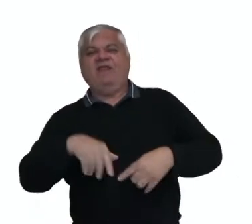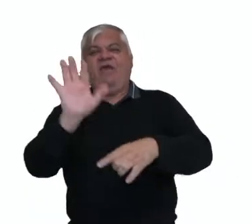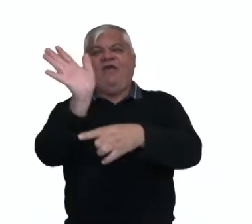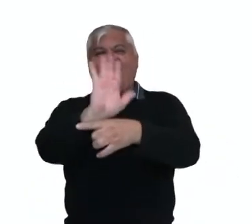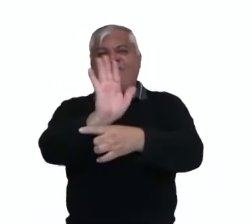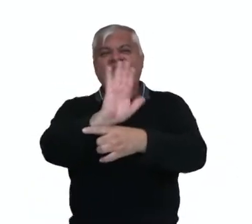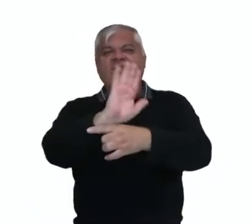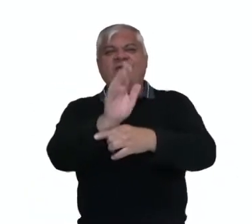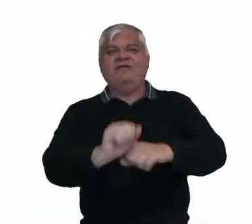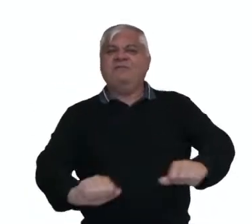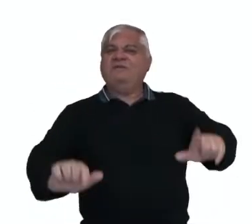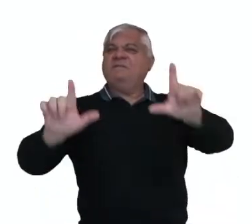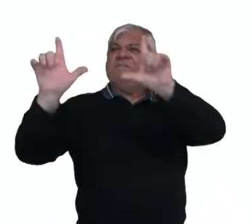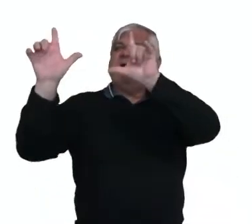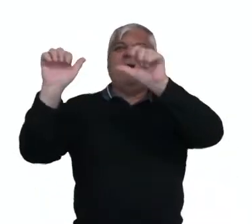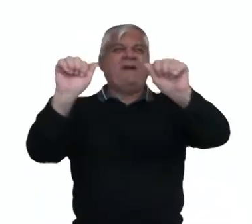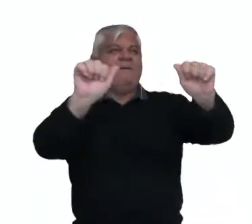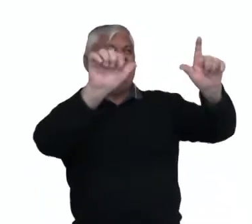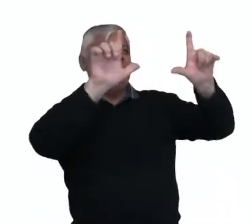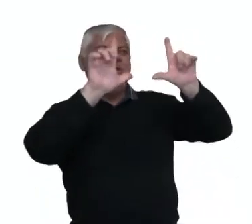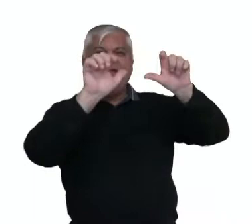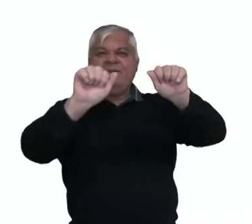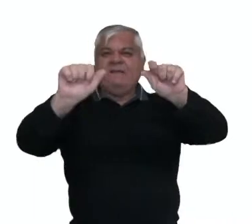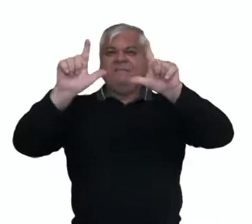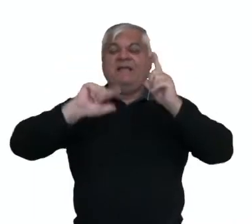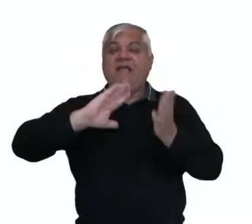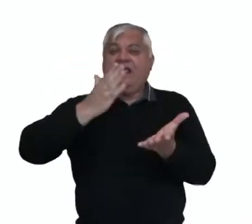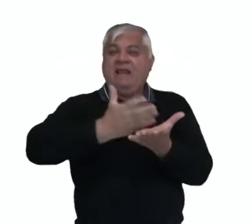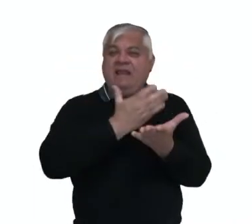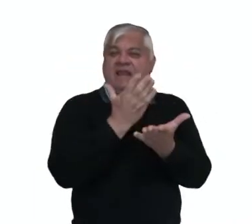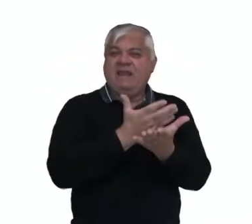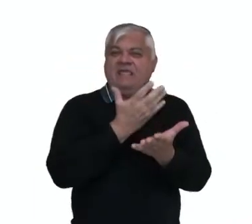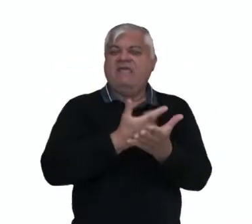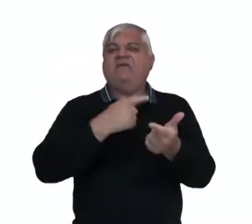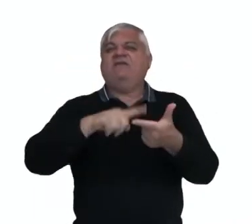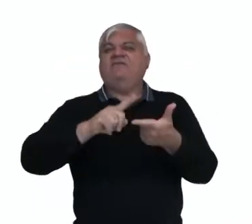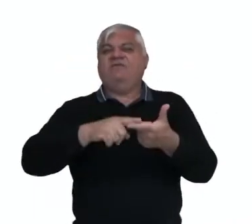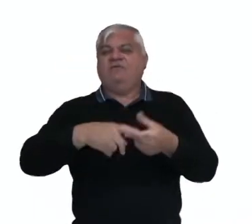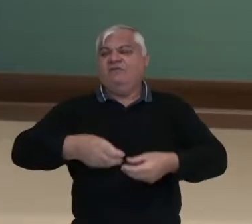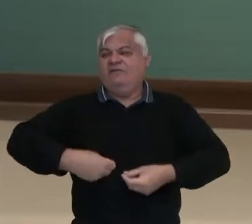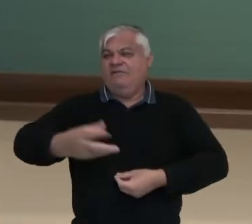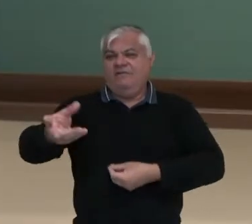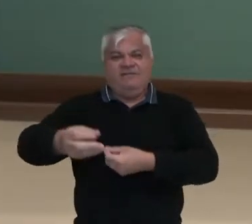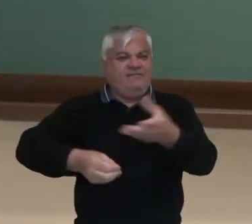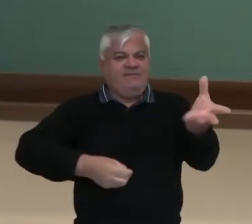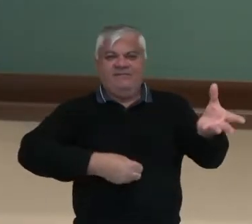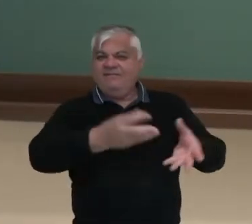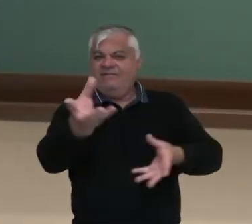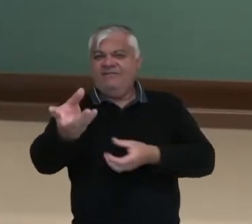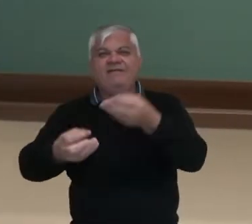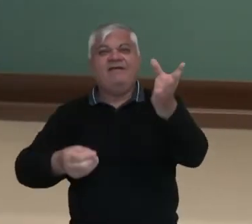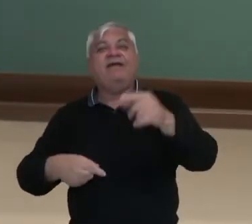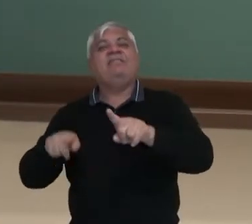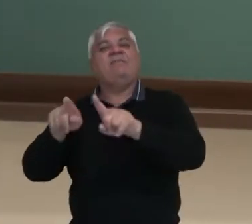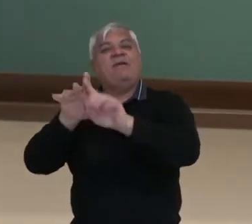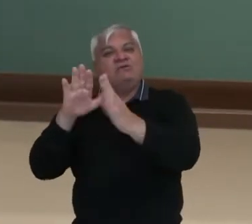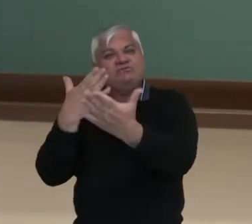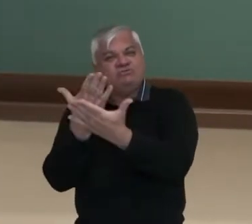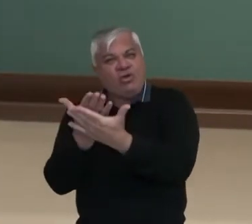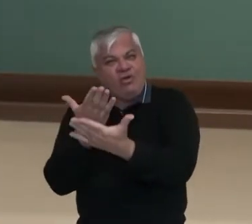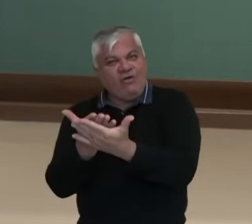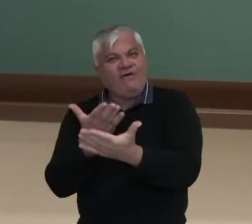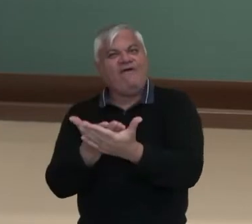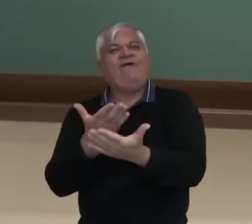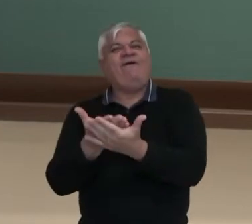tem inclusive um dos cartazes da época, livros, cartilhas que eram enviadas para os estudantes, ensinando